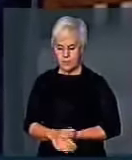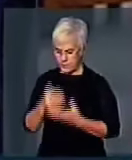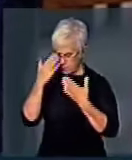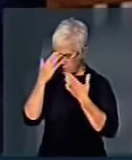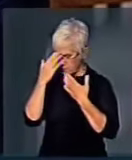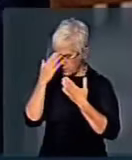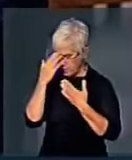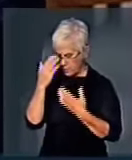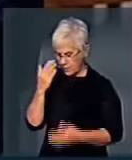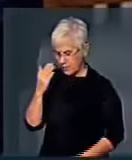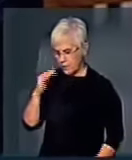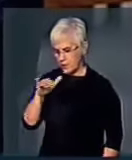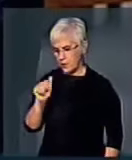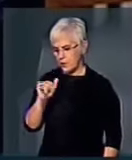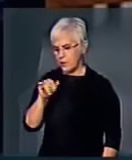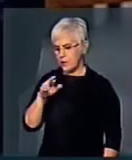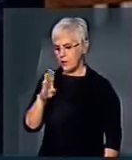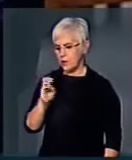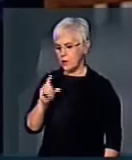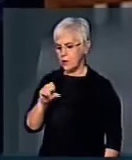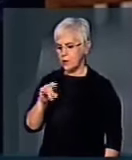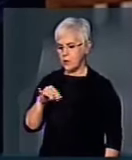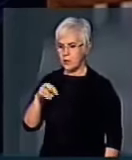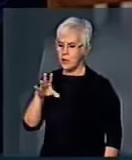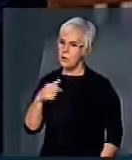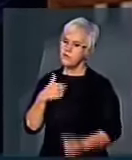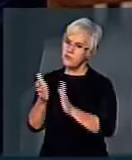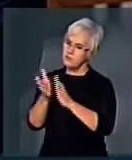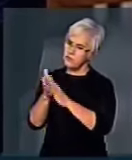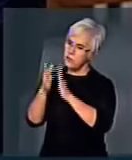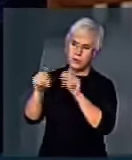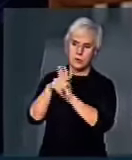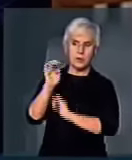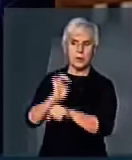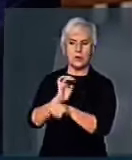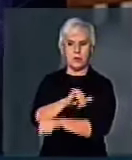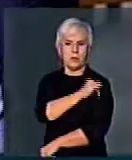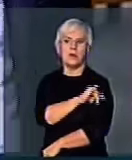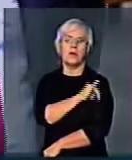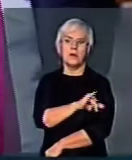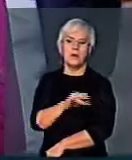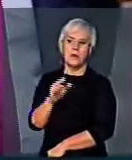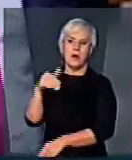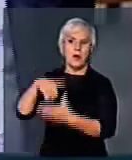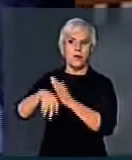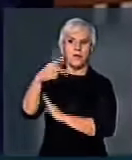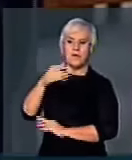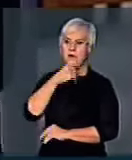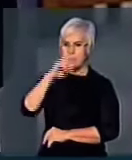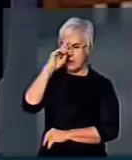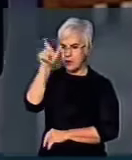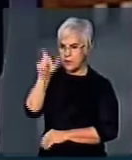nobre deputado Jair Bolsonaro, a quem eu quero parabenizar pela expressiva votação no estado do Rio de Janeiro. A votação de Vossa